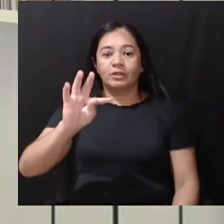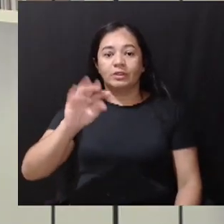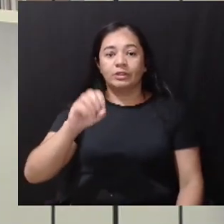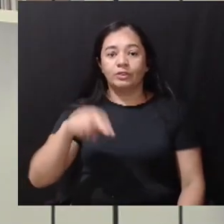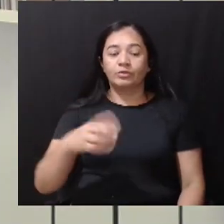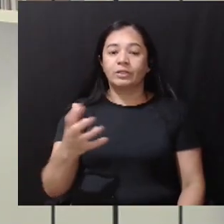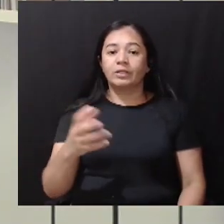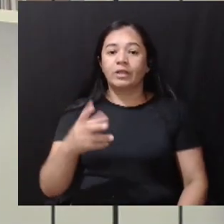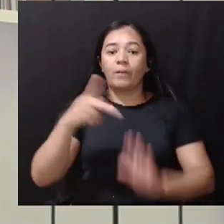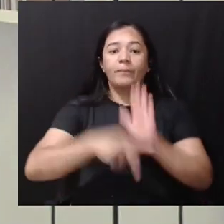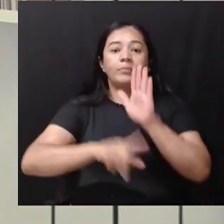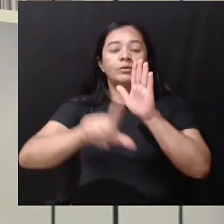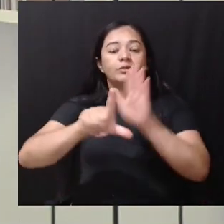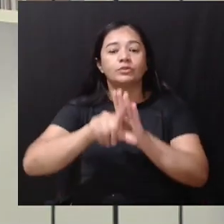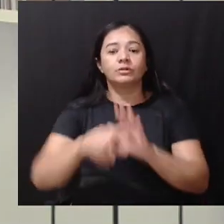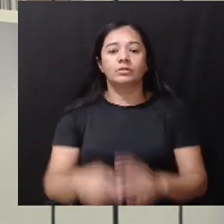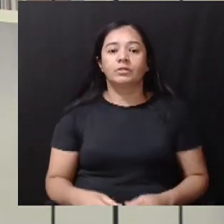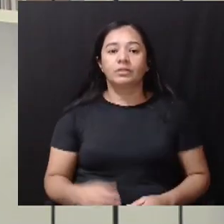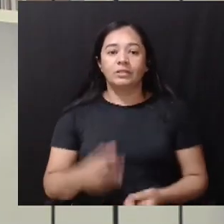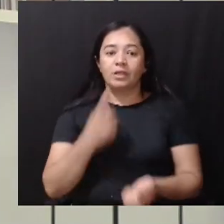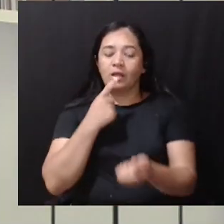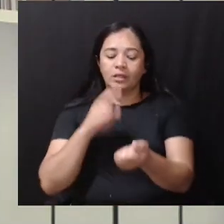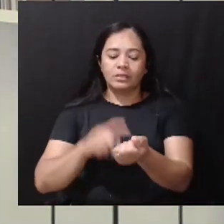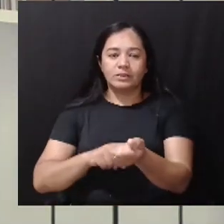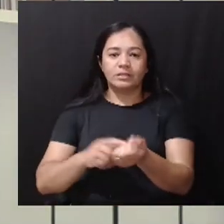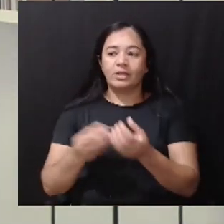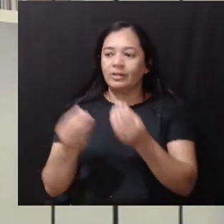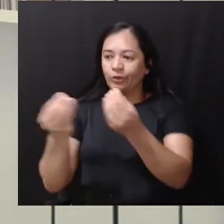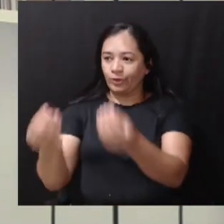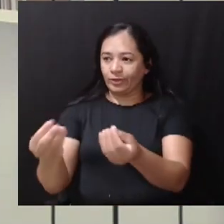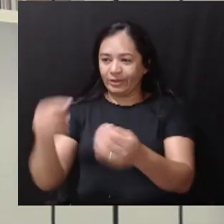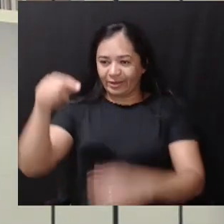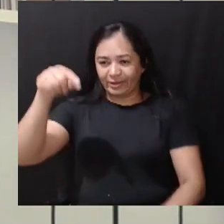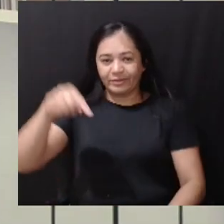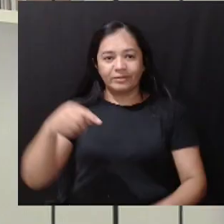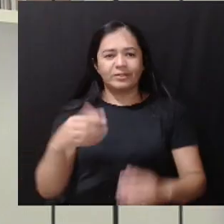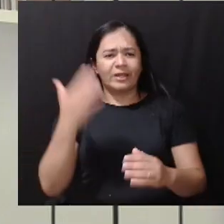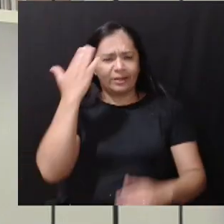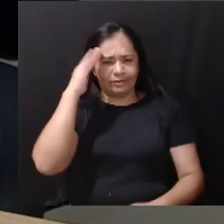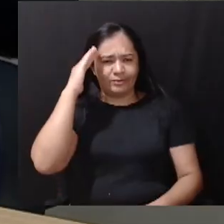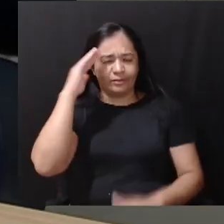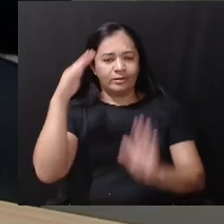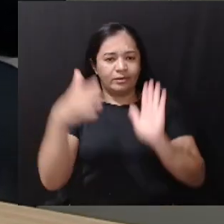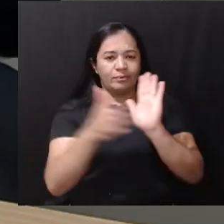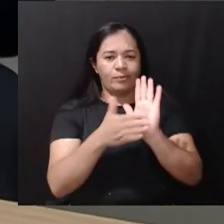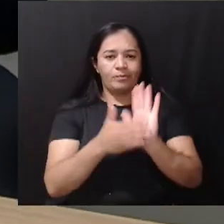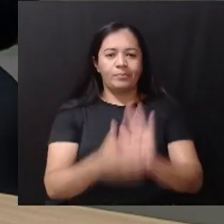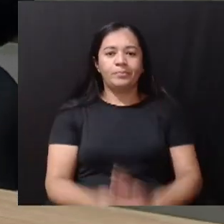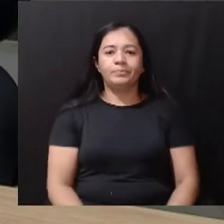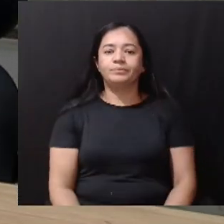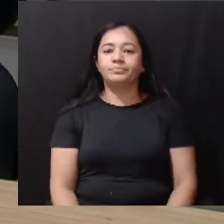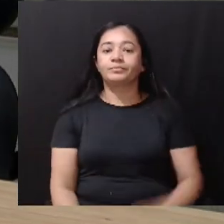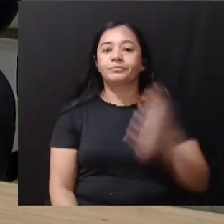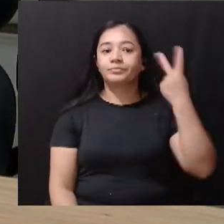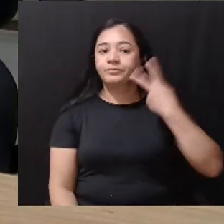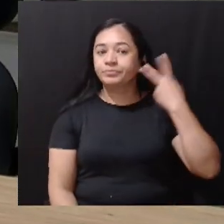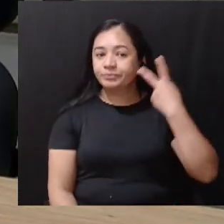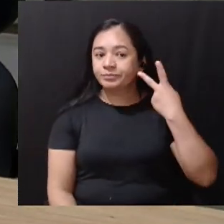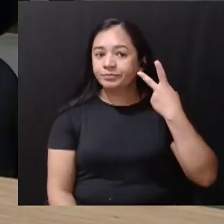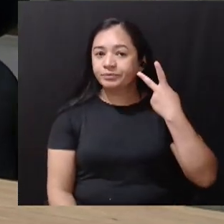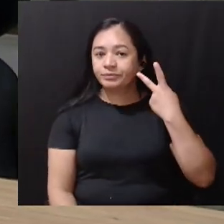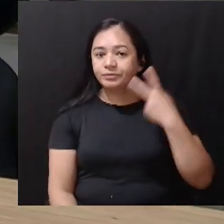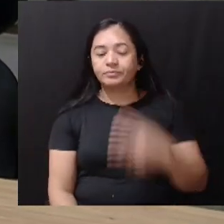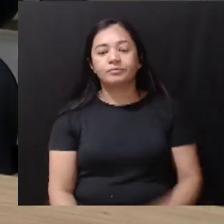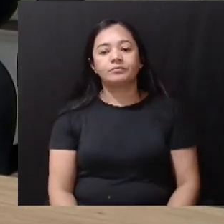lei Doe Sangue Aqui. Entenda a proposta. O vereador Ailton da Farmácia